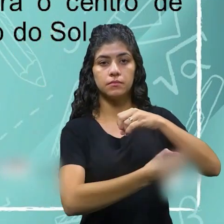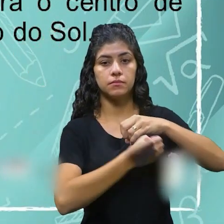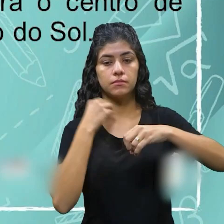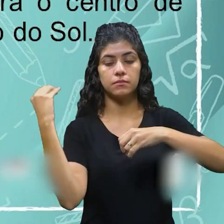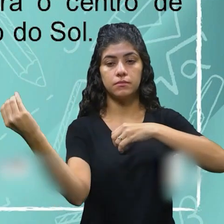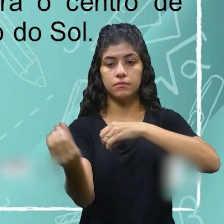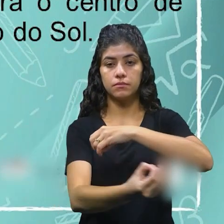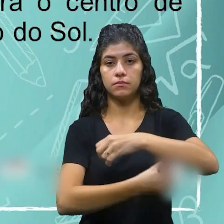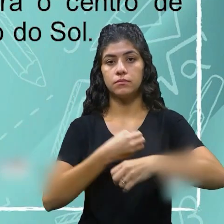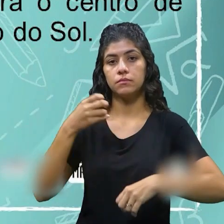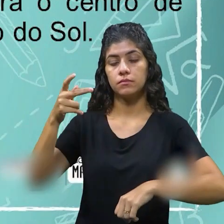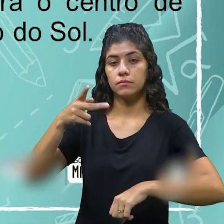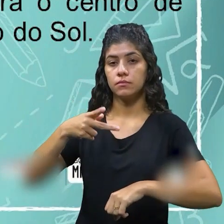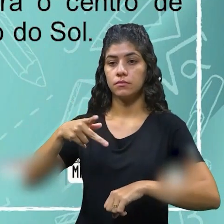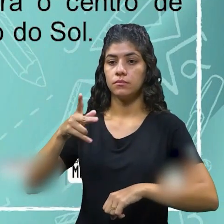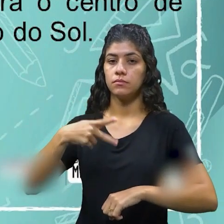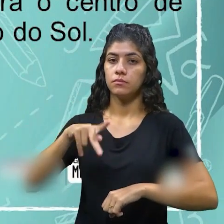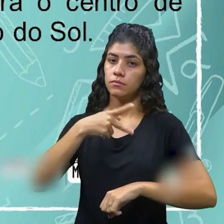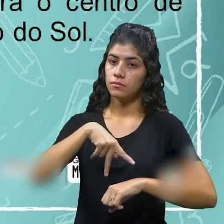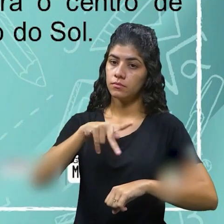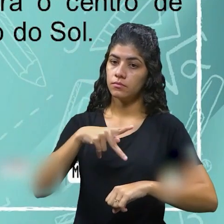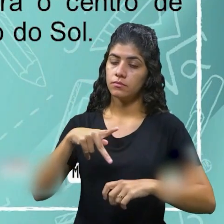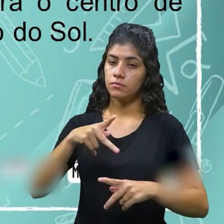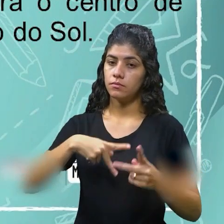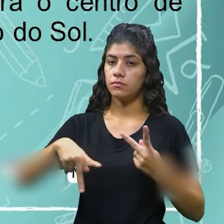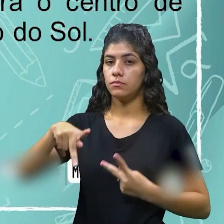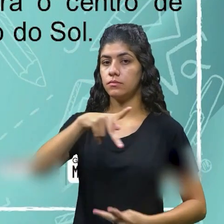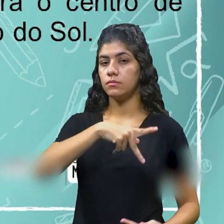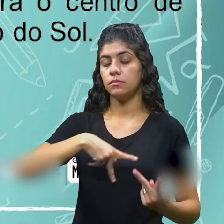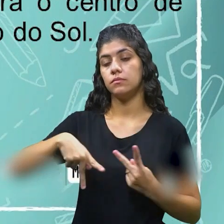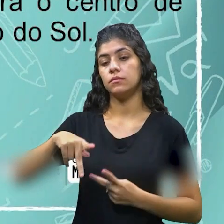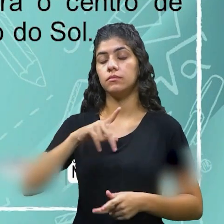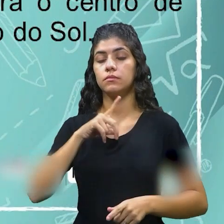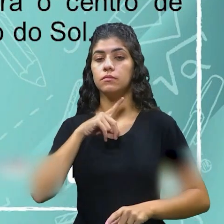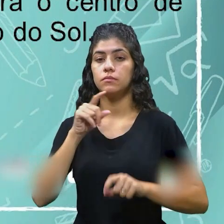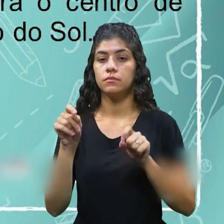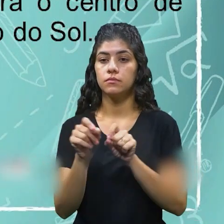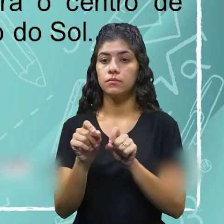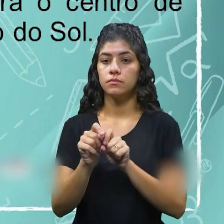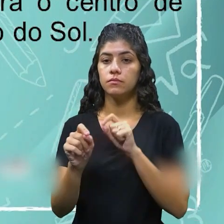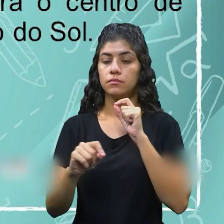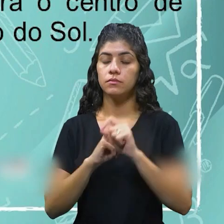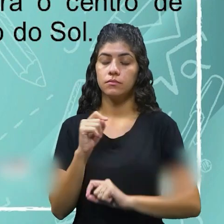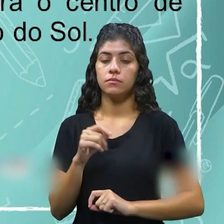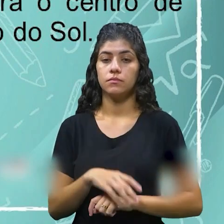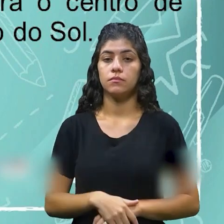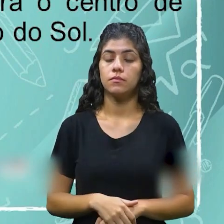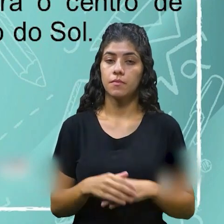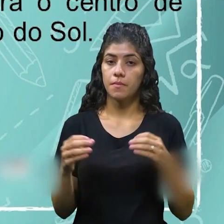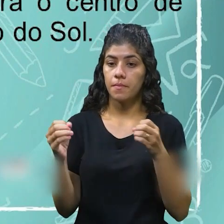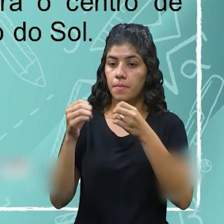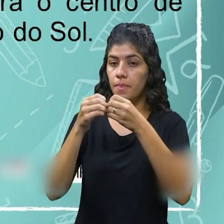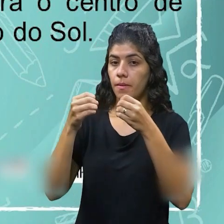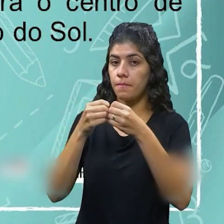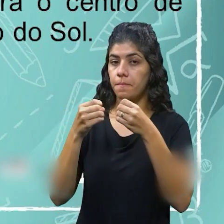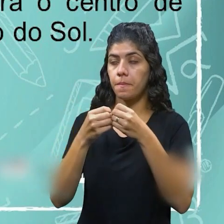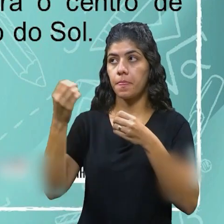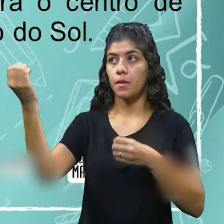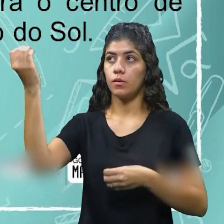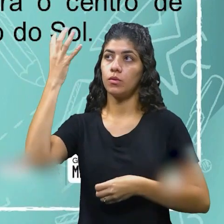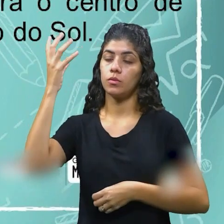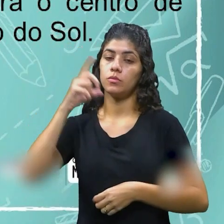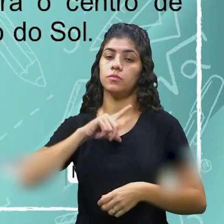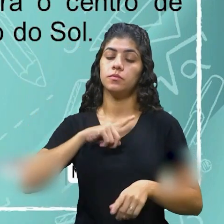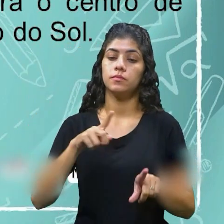planetas. E não em torno do centro do Sol, embora o centro do Sol e da massa do sistema solar estejam bem próximos do centro